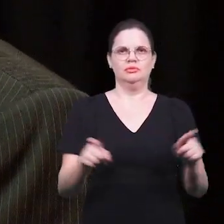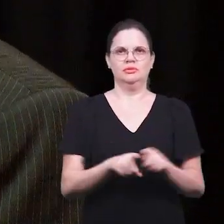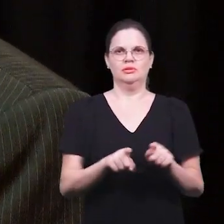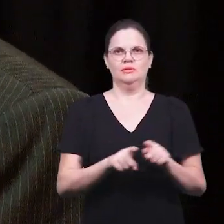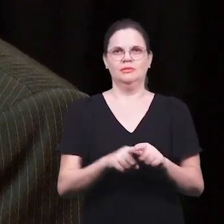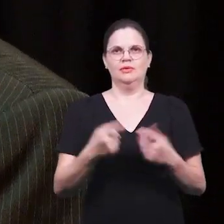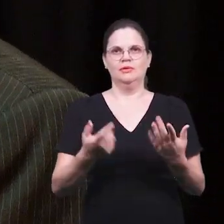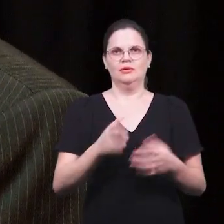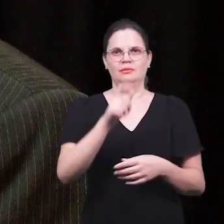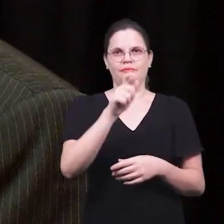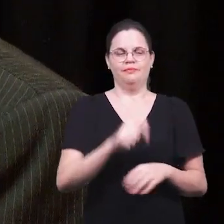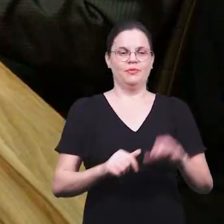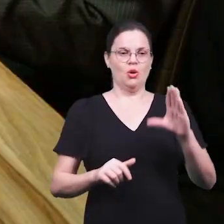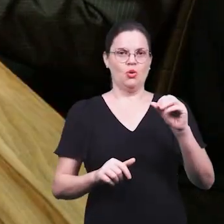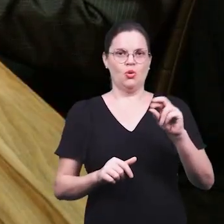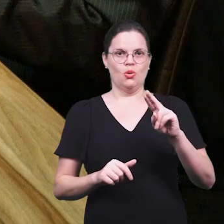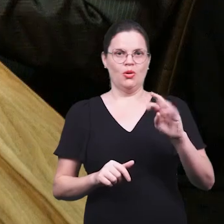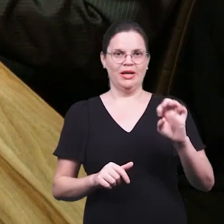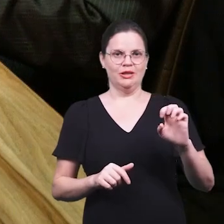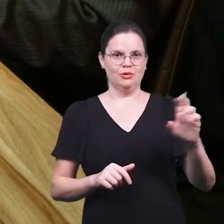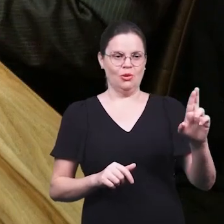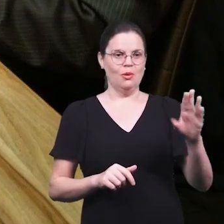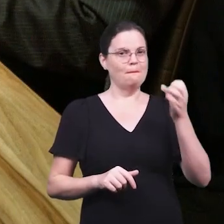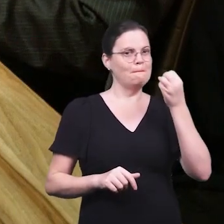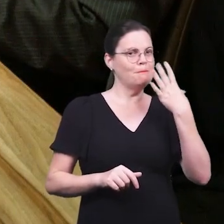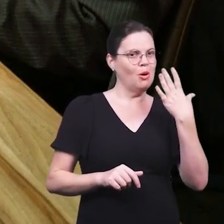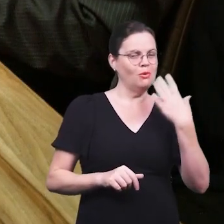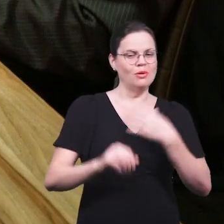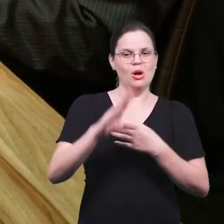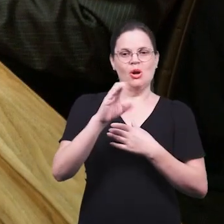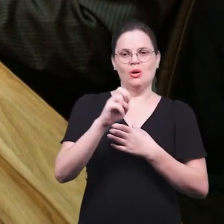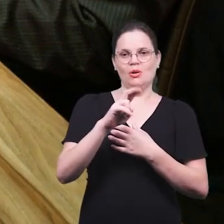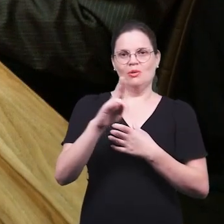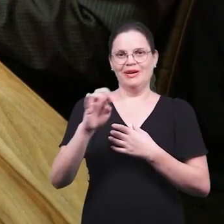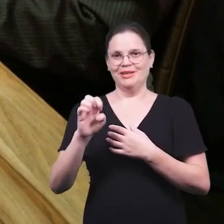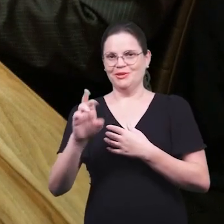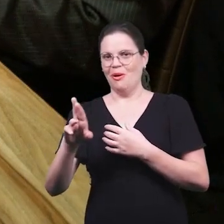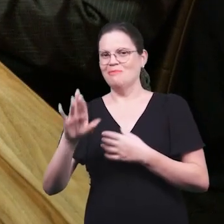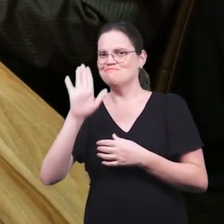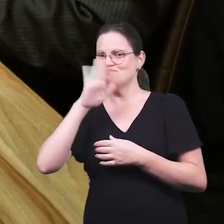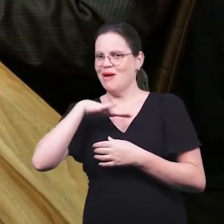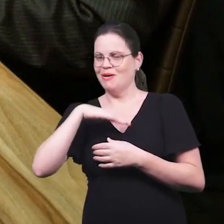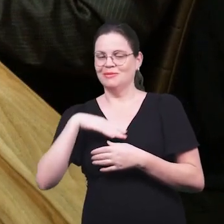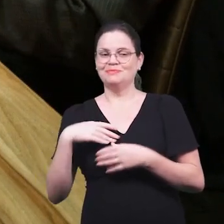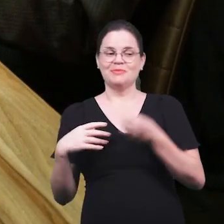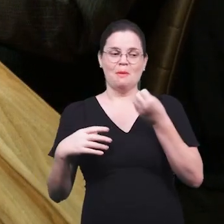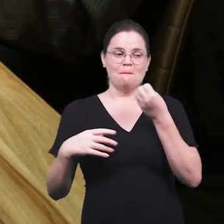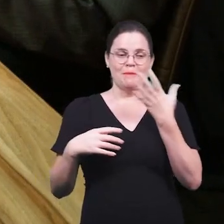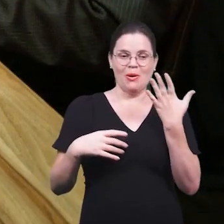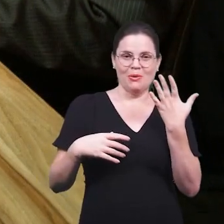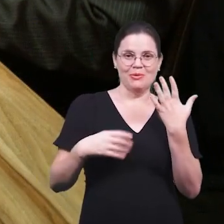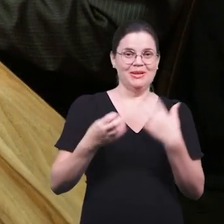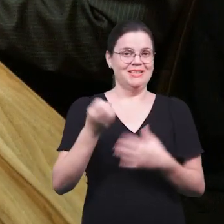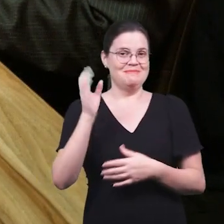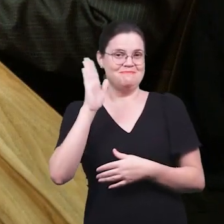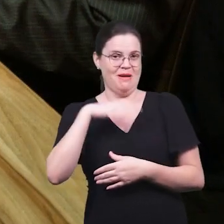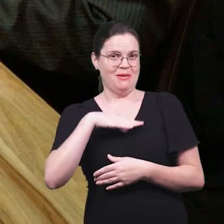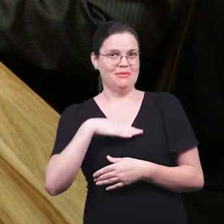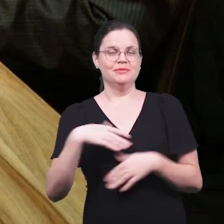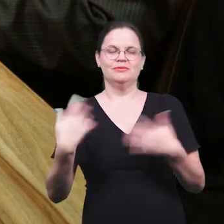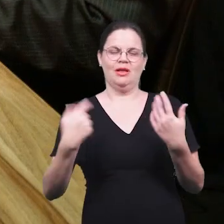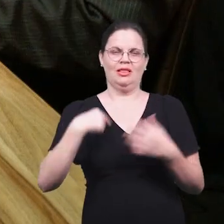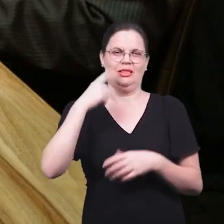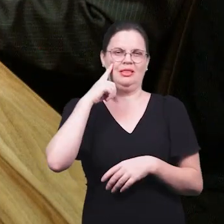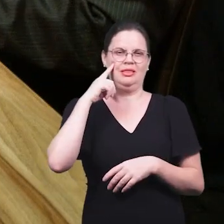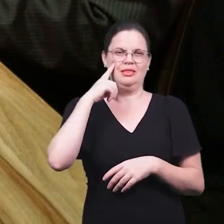o corretor bonzinho e o corretor malzinho. Conta isso, essa foi interessante. O corretor bonzinho e o corretor malzinho